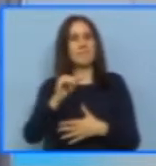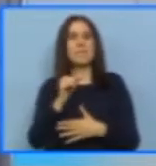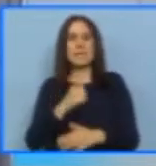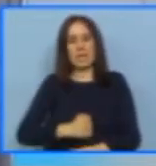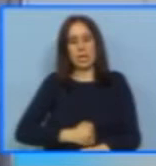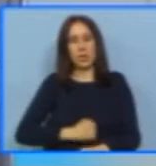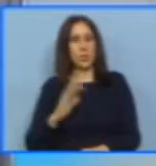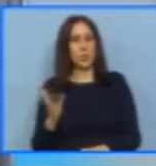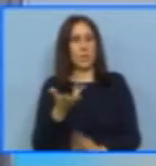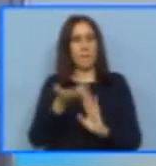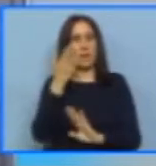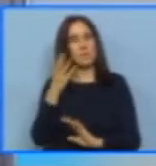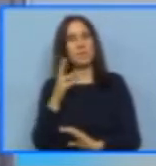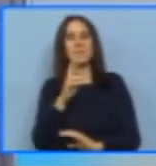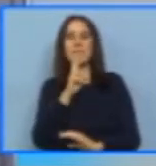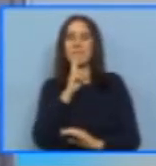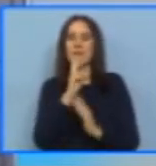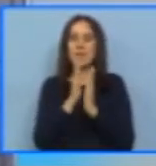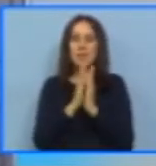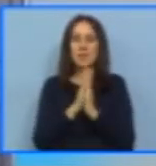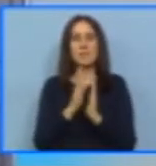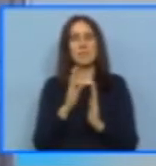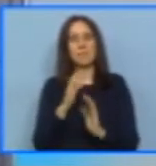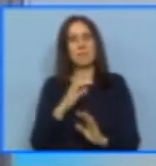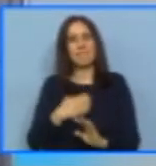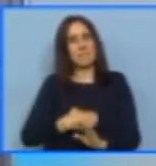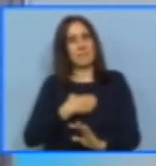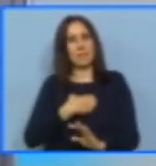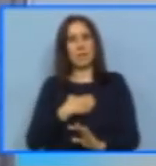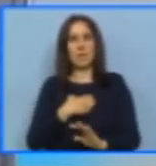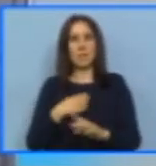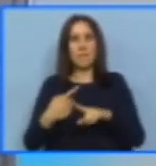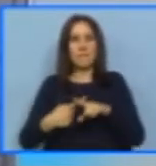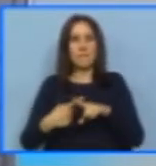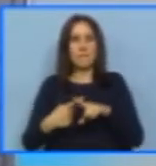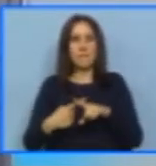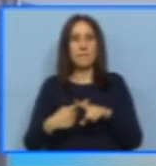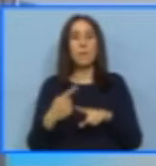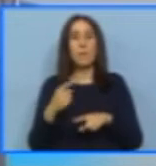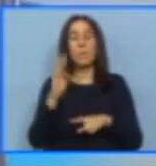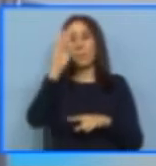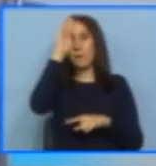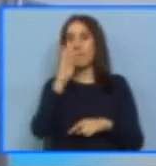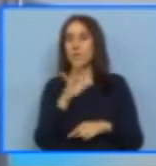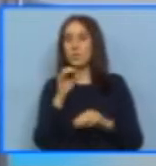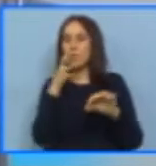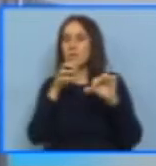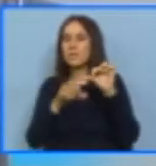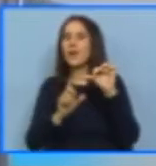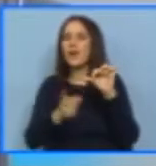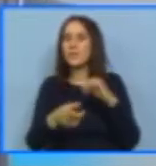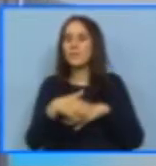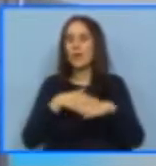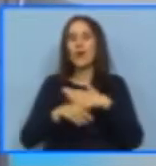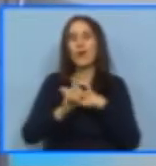significado que é o Santuário de Fátima, pelo interesse do que é que poderá dizer o Papa Francisco, que gestos é que terá